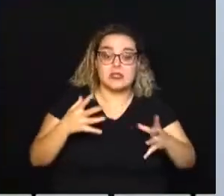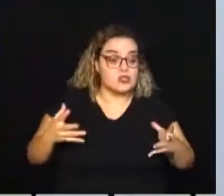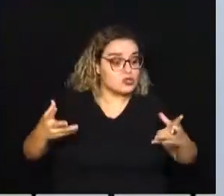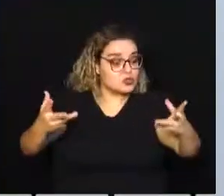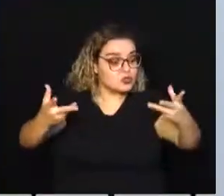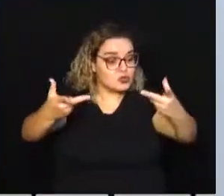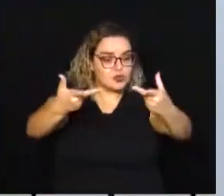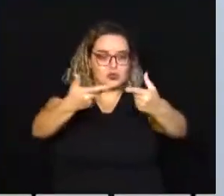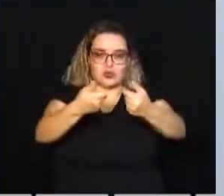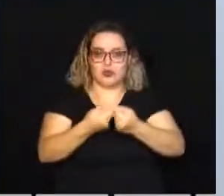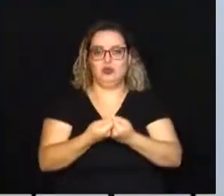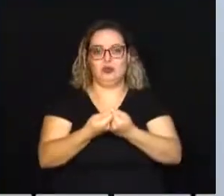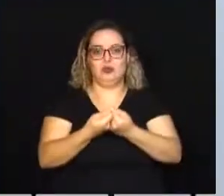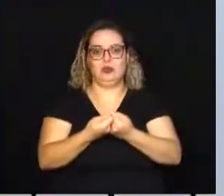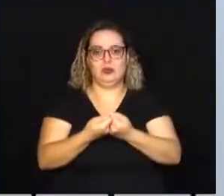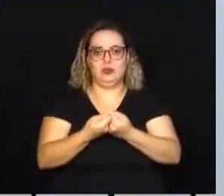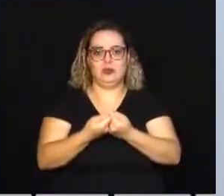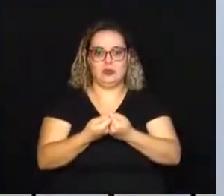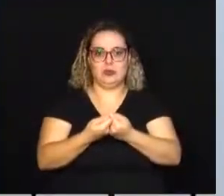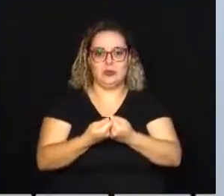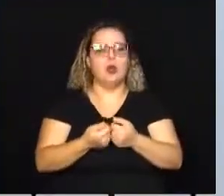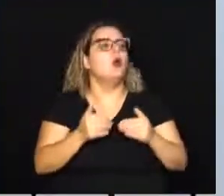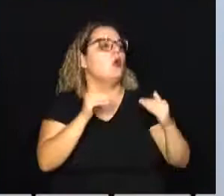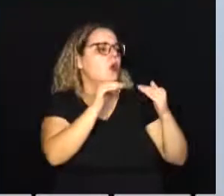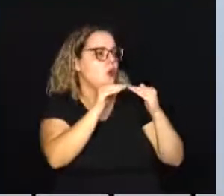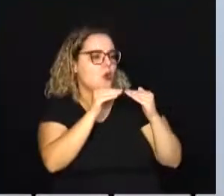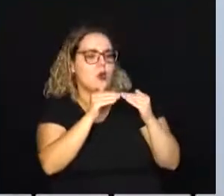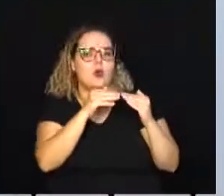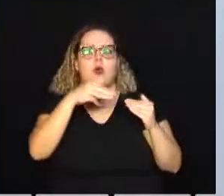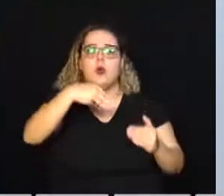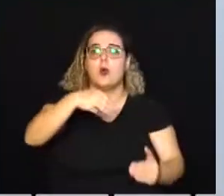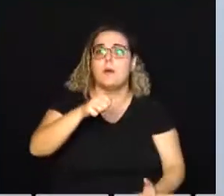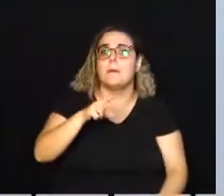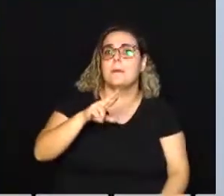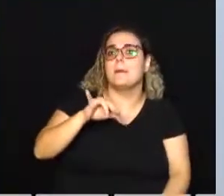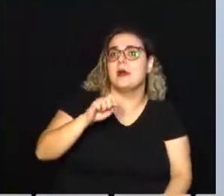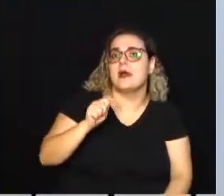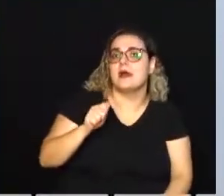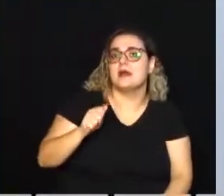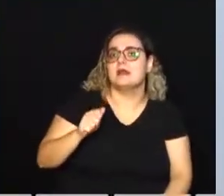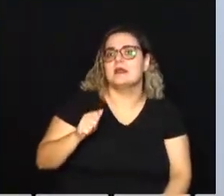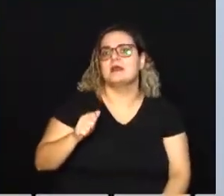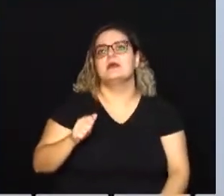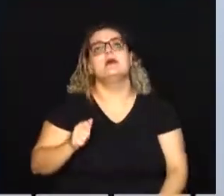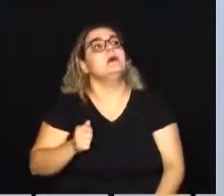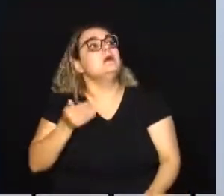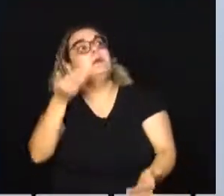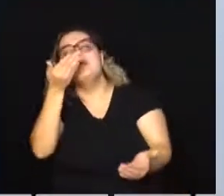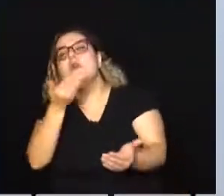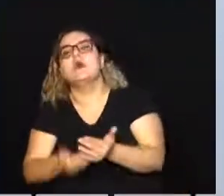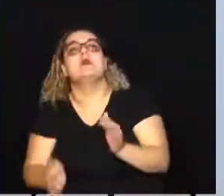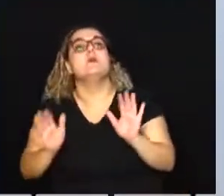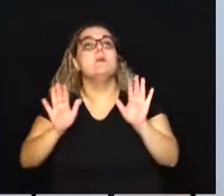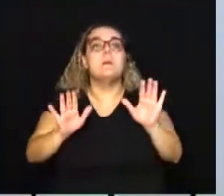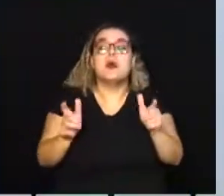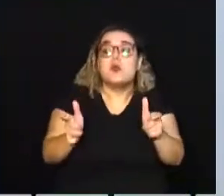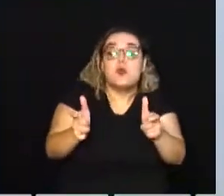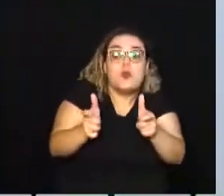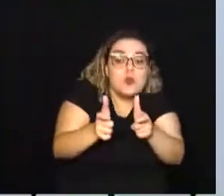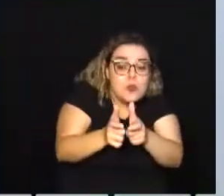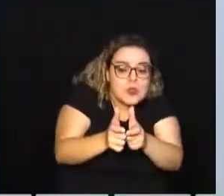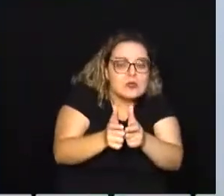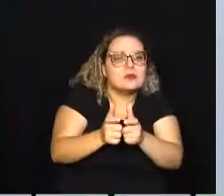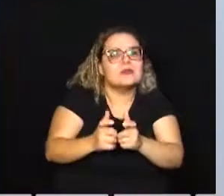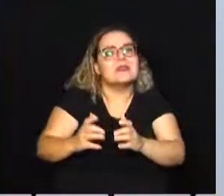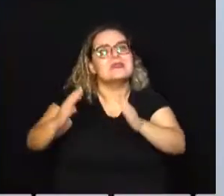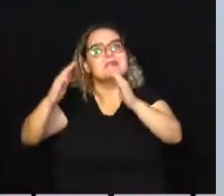remotas. Concordo com a professora Maria Tereza das diversas oportunidades que a gente perdeu, mas o mínimo dessas atividades remotas que estão